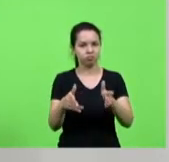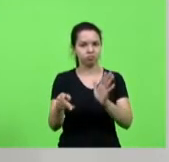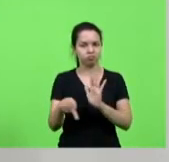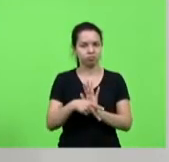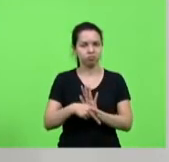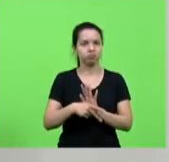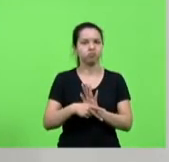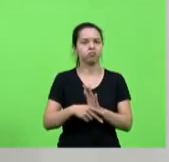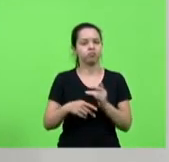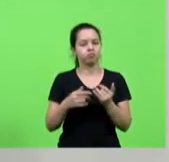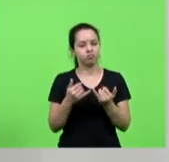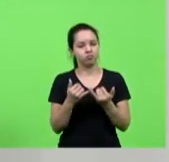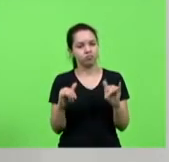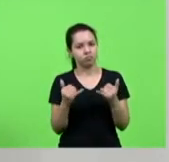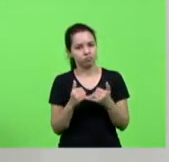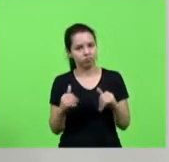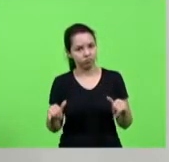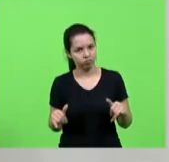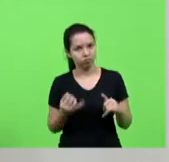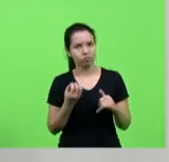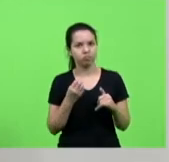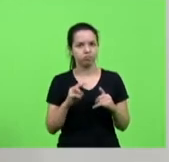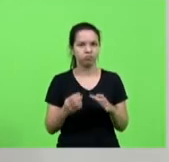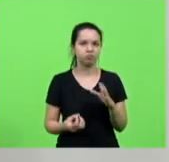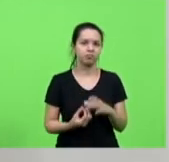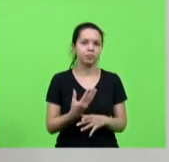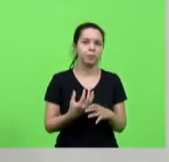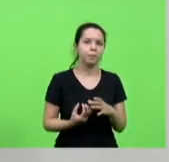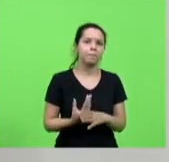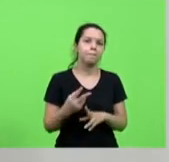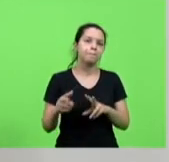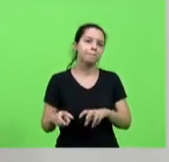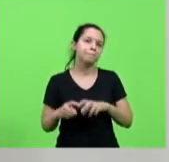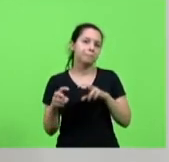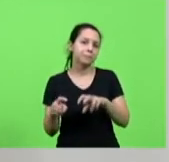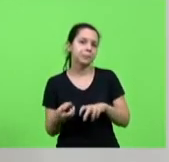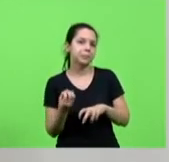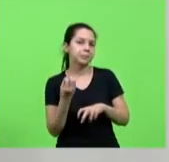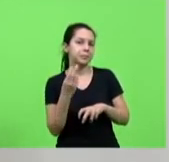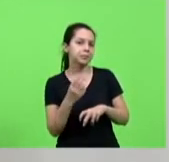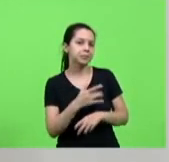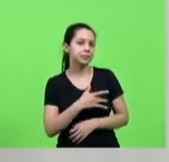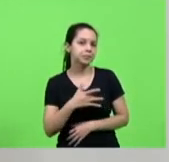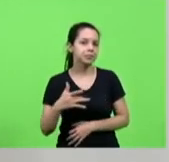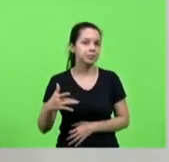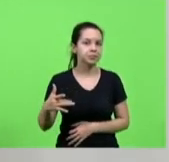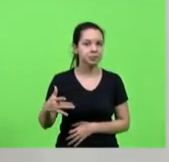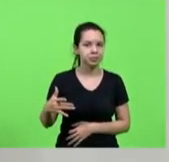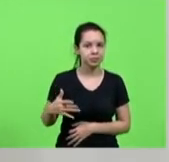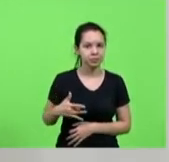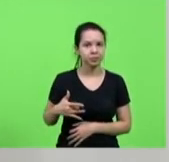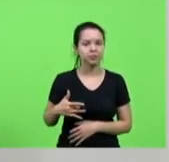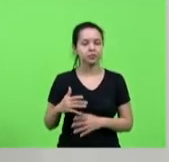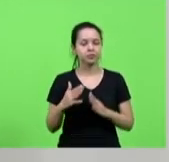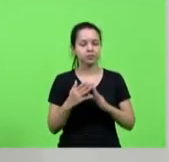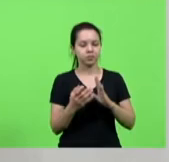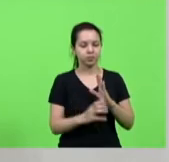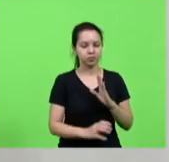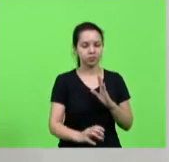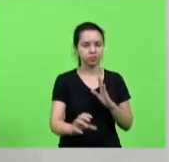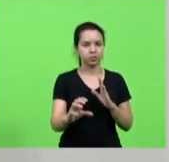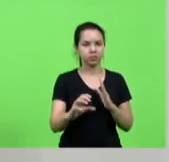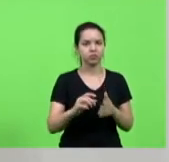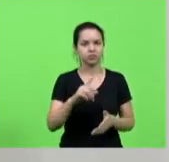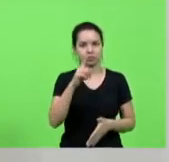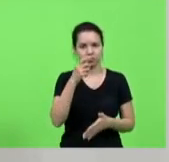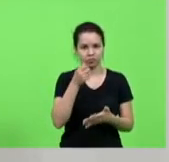de energia, seja para a produção agrícola, seja para a saúde através do saneamento. É uma decisão